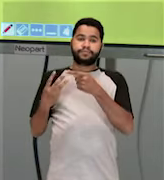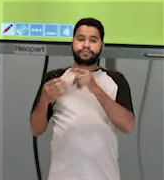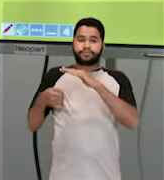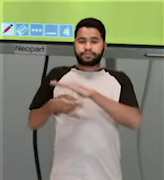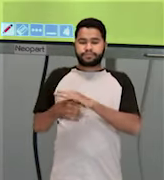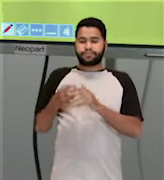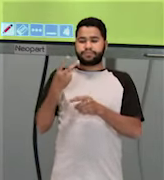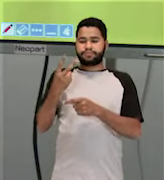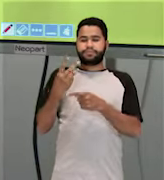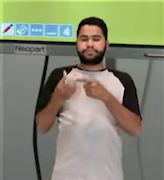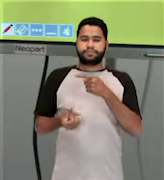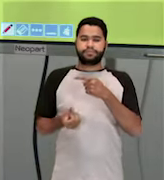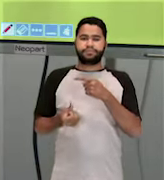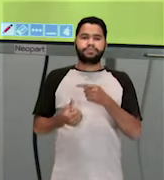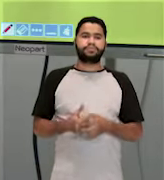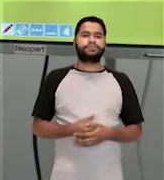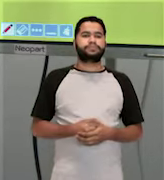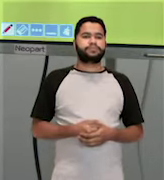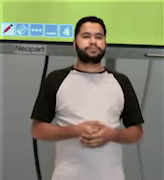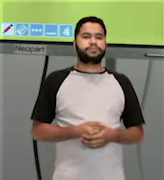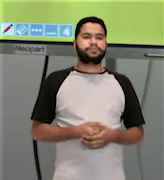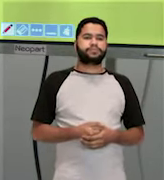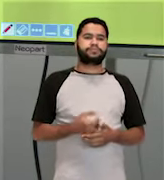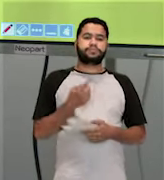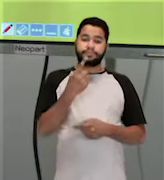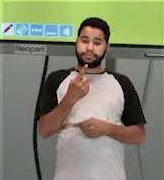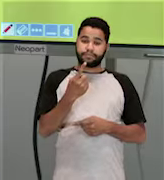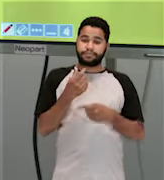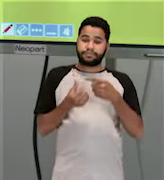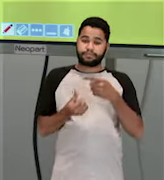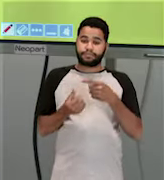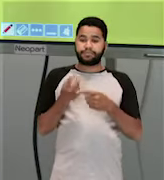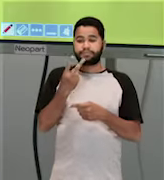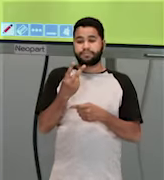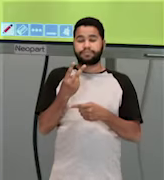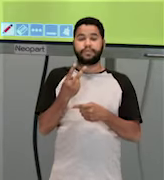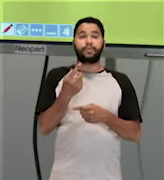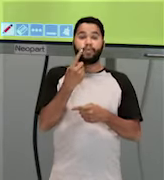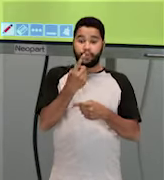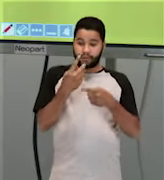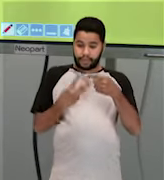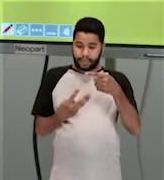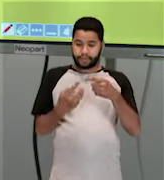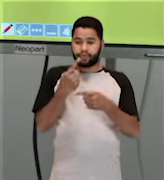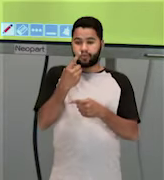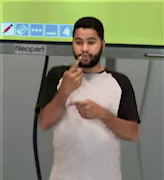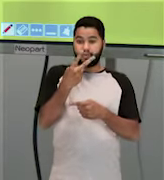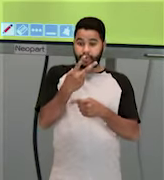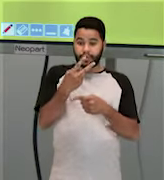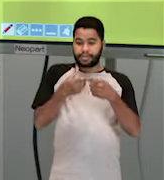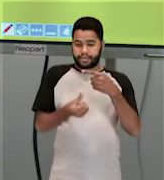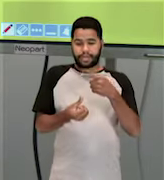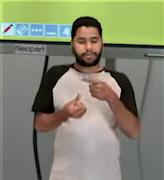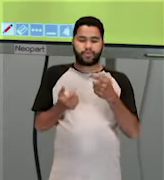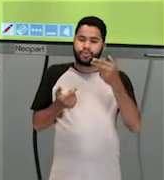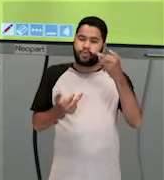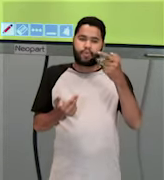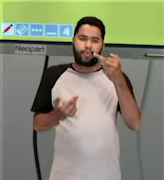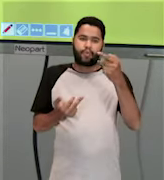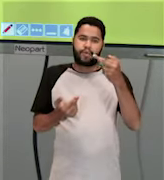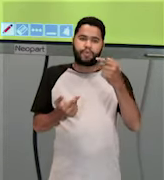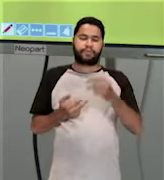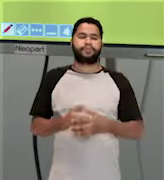aqui é 2/6, tá? 1/3 e 2/6 representam a mesma parte de um inteiro. 1/3 é